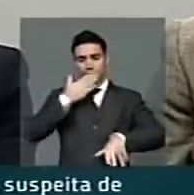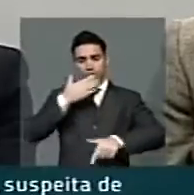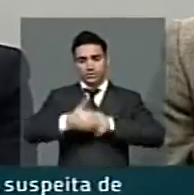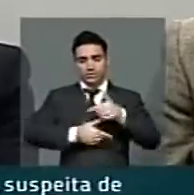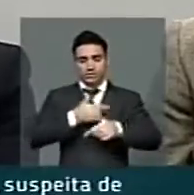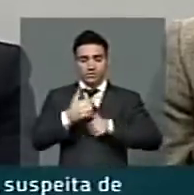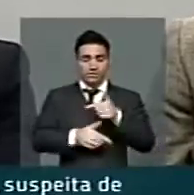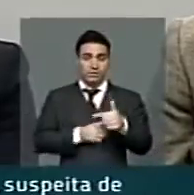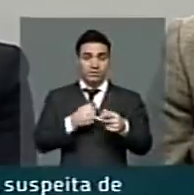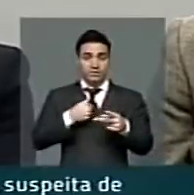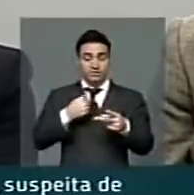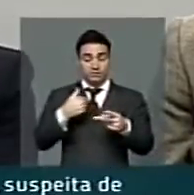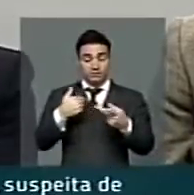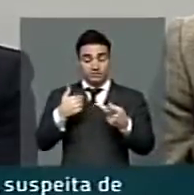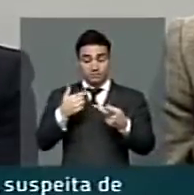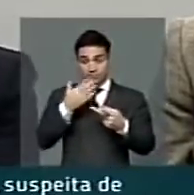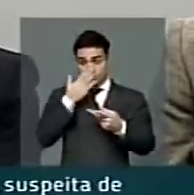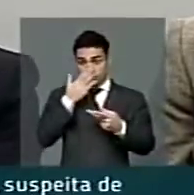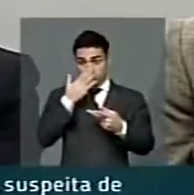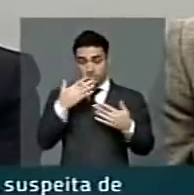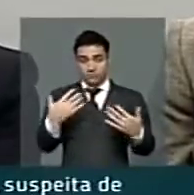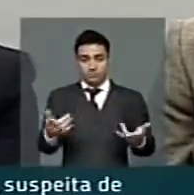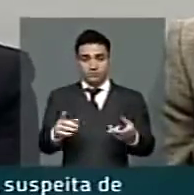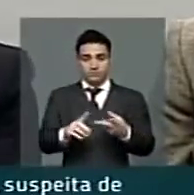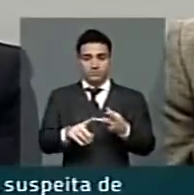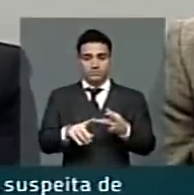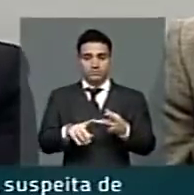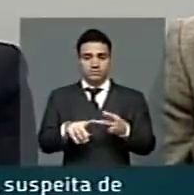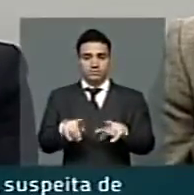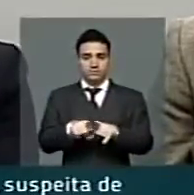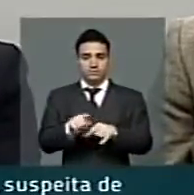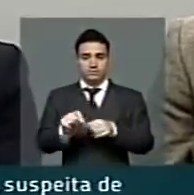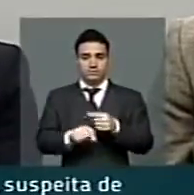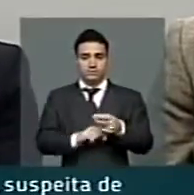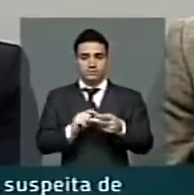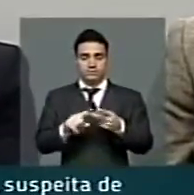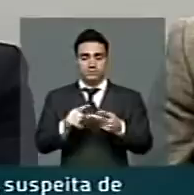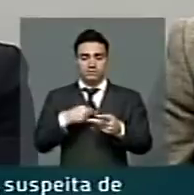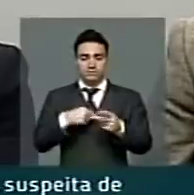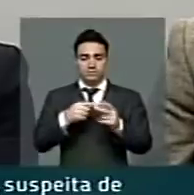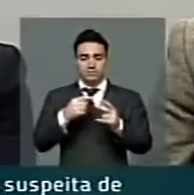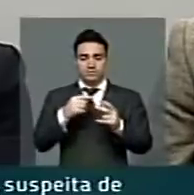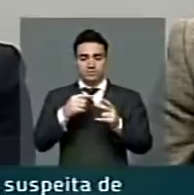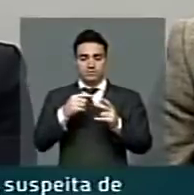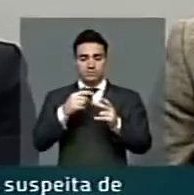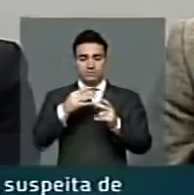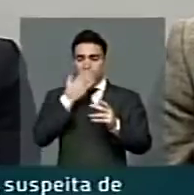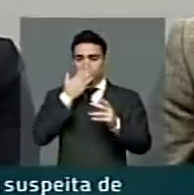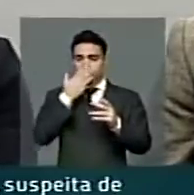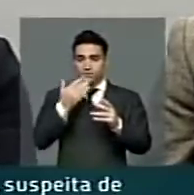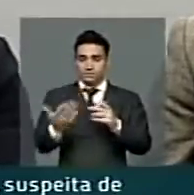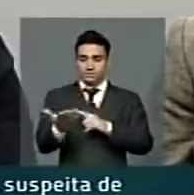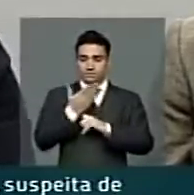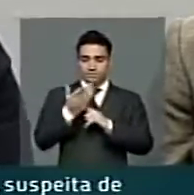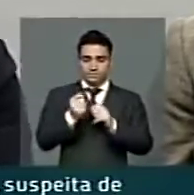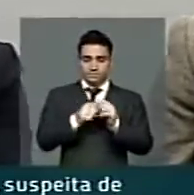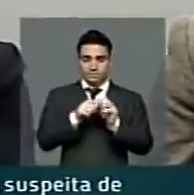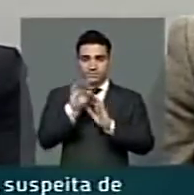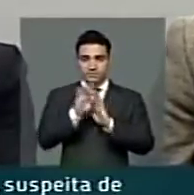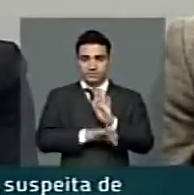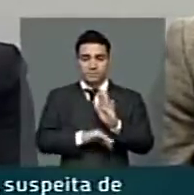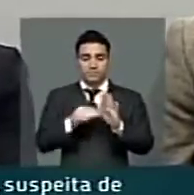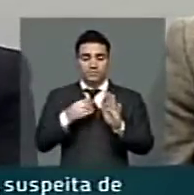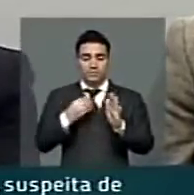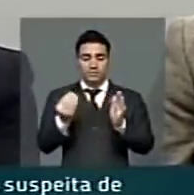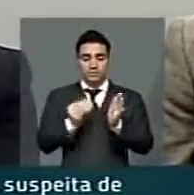da prostituição, as prostitutas que me ajudaram a construir esse texto acharam por bem colocar um teto e um